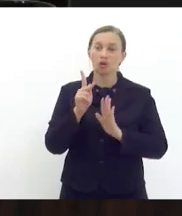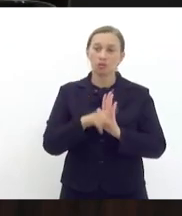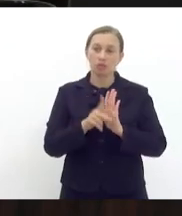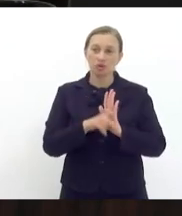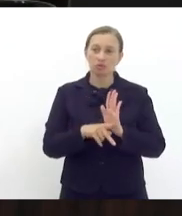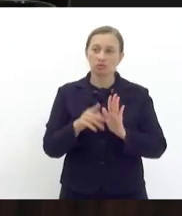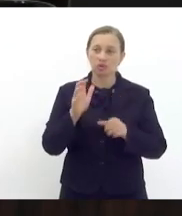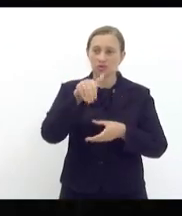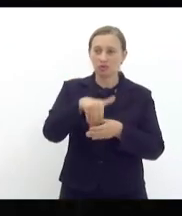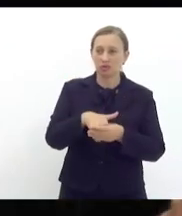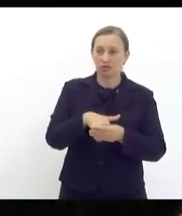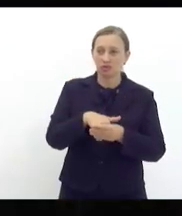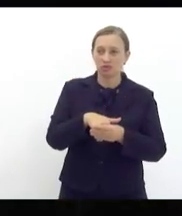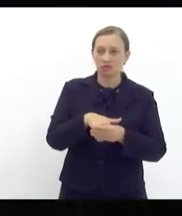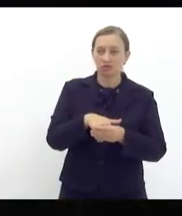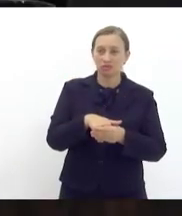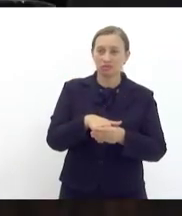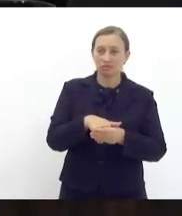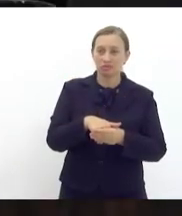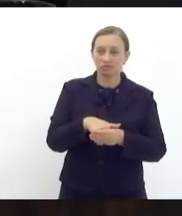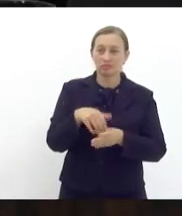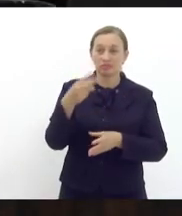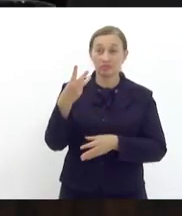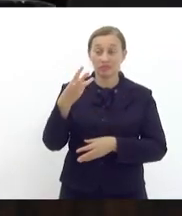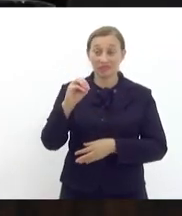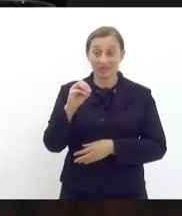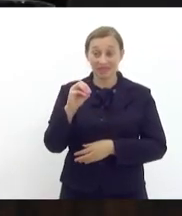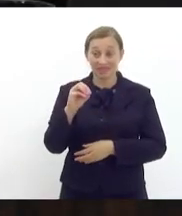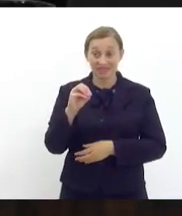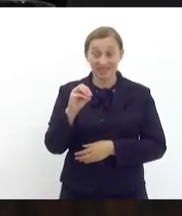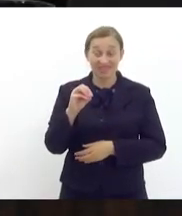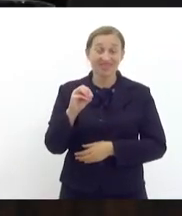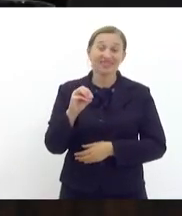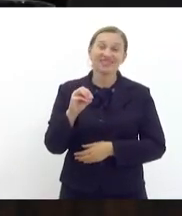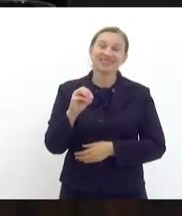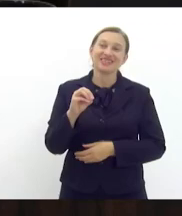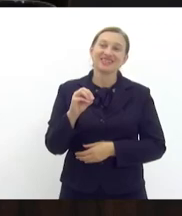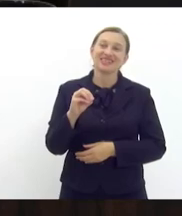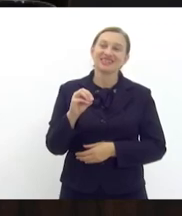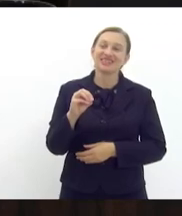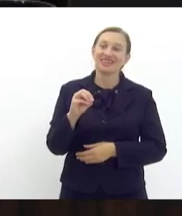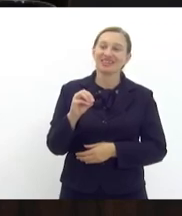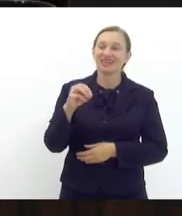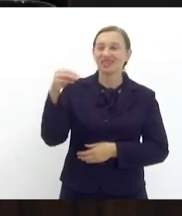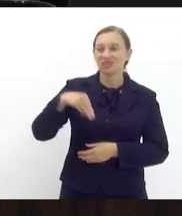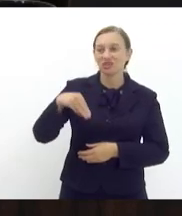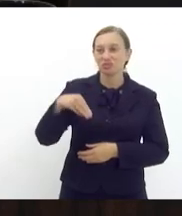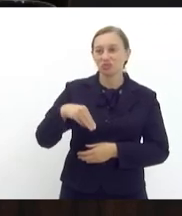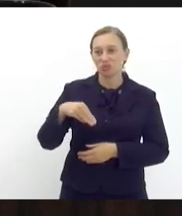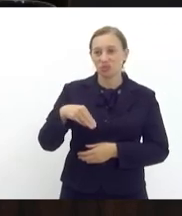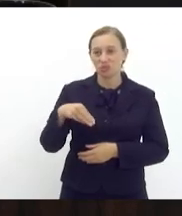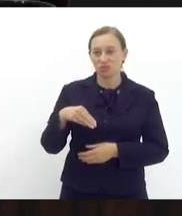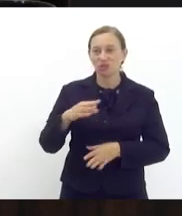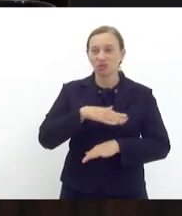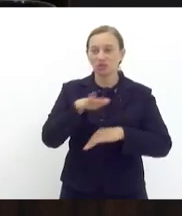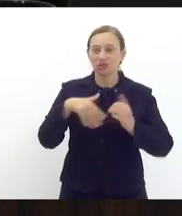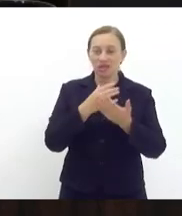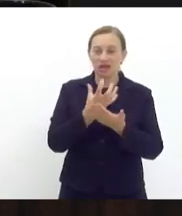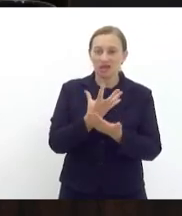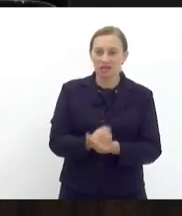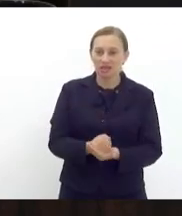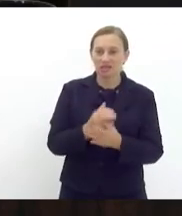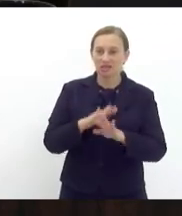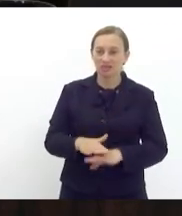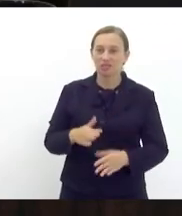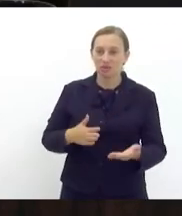votar agora que eu estava pegando em balo 30% 30 minutos de prorrogação os senhores que aprovam permaneçam como estão